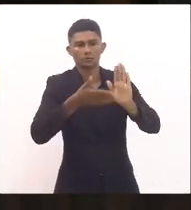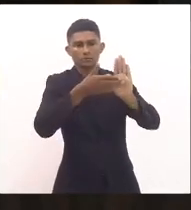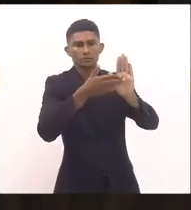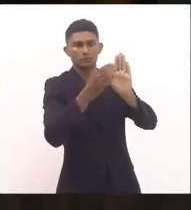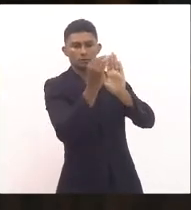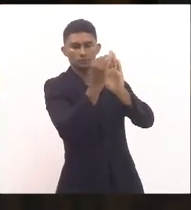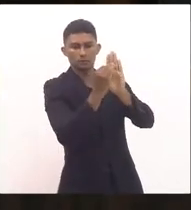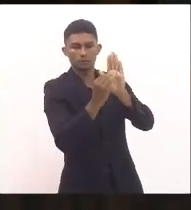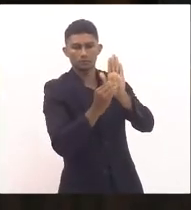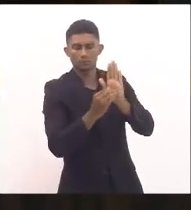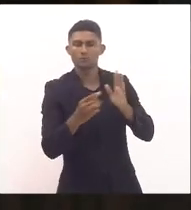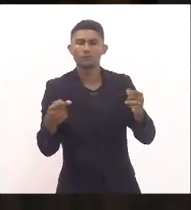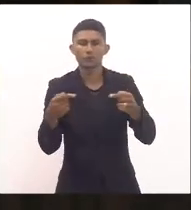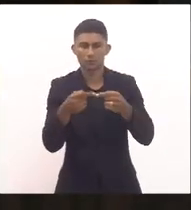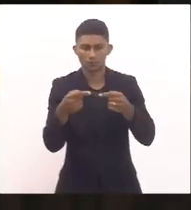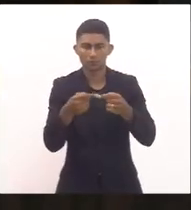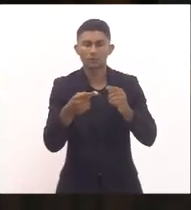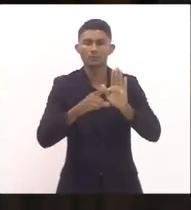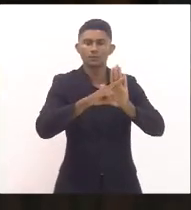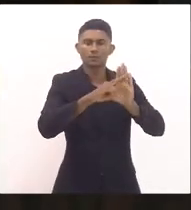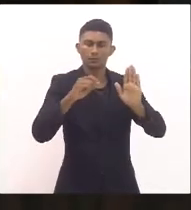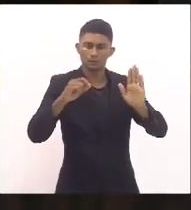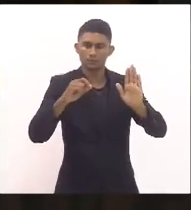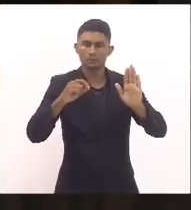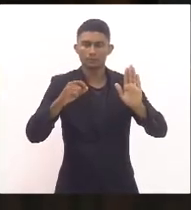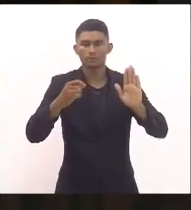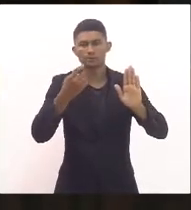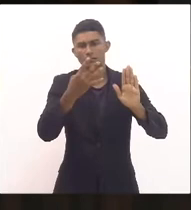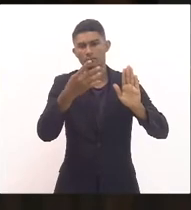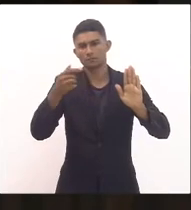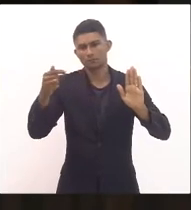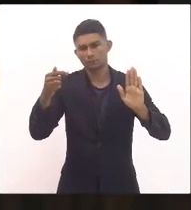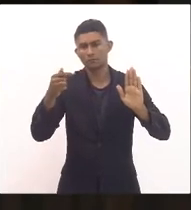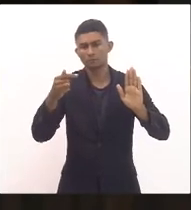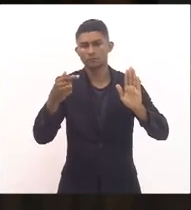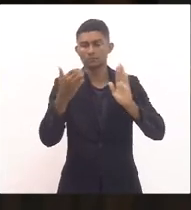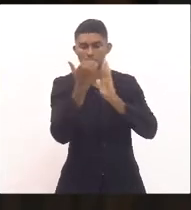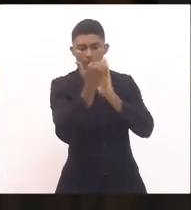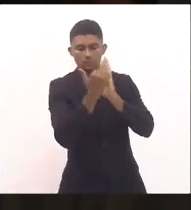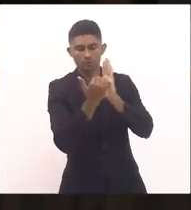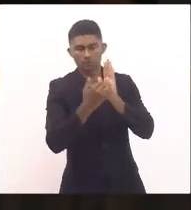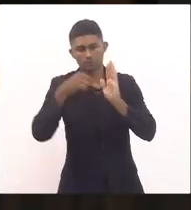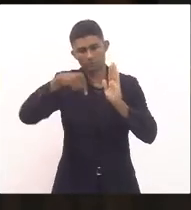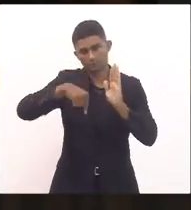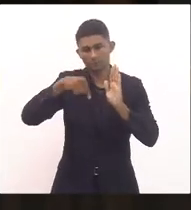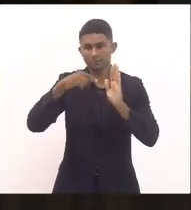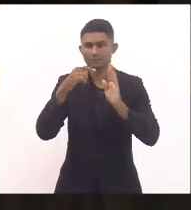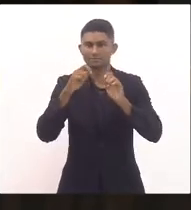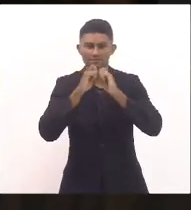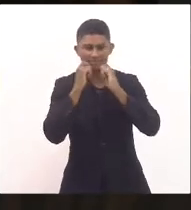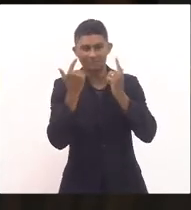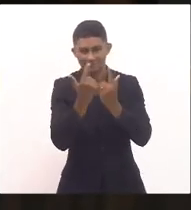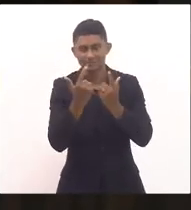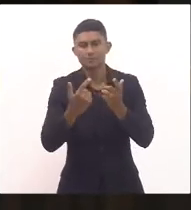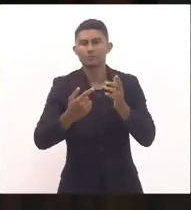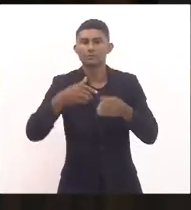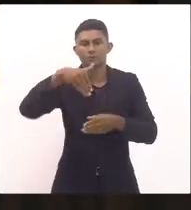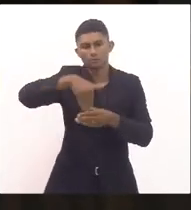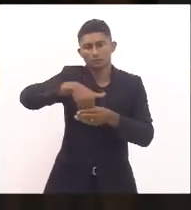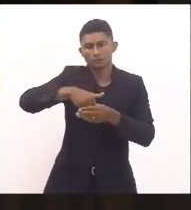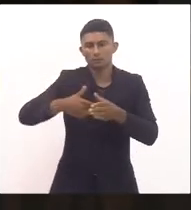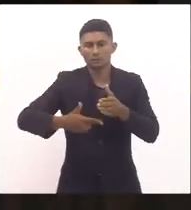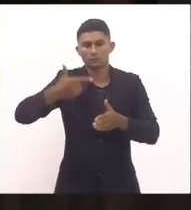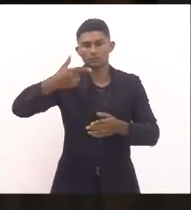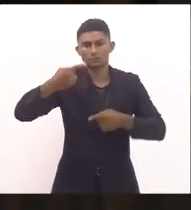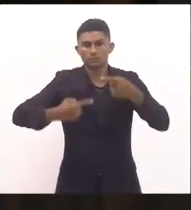com o inciso 3º do artigo 47 do Regimento Interno, em tramitação ordinária, em votação, em segunda